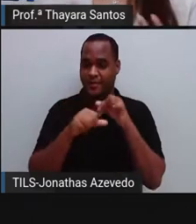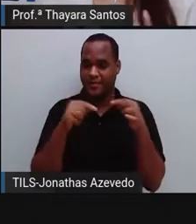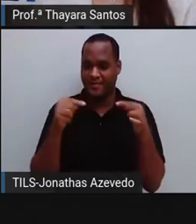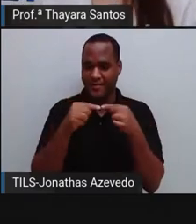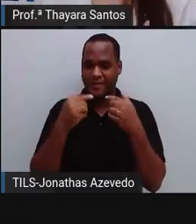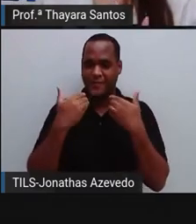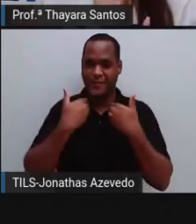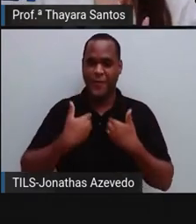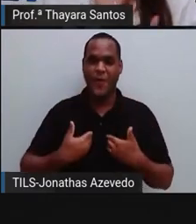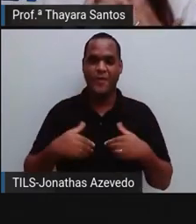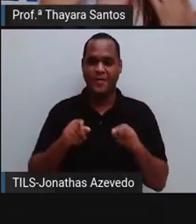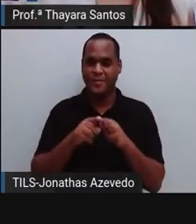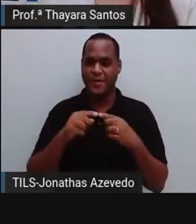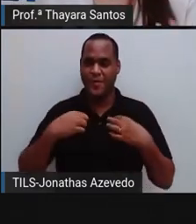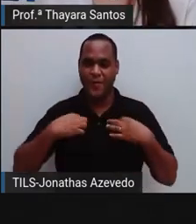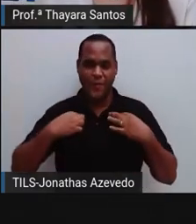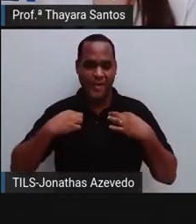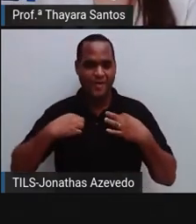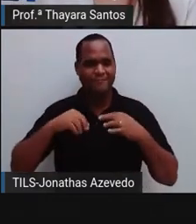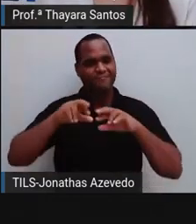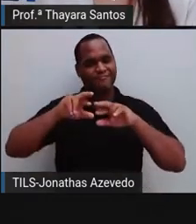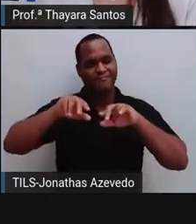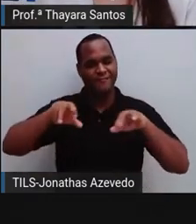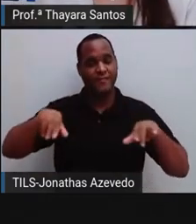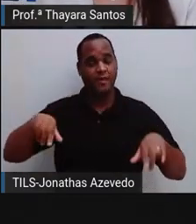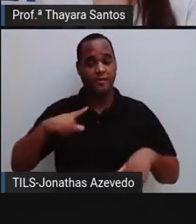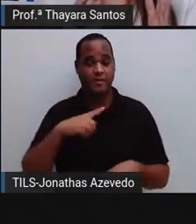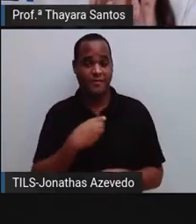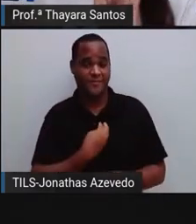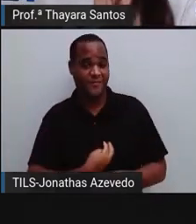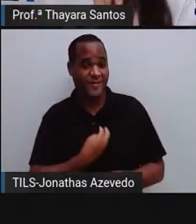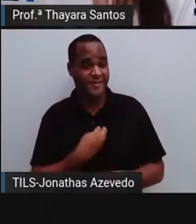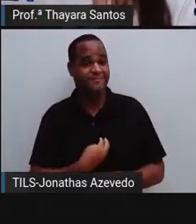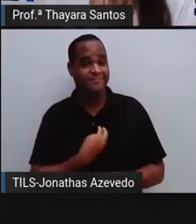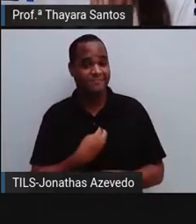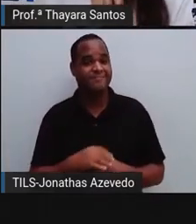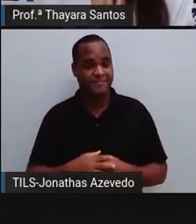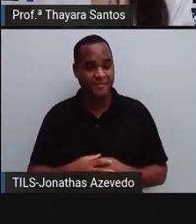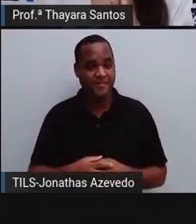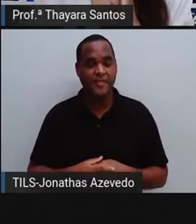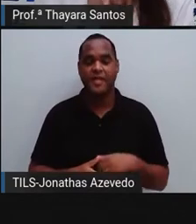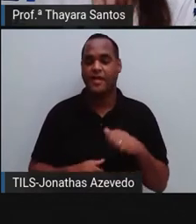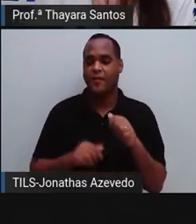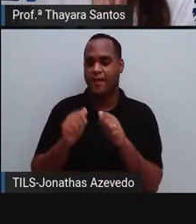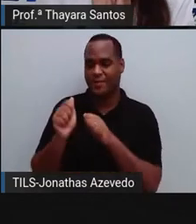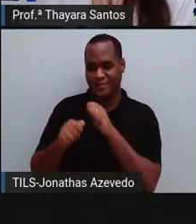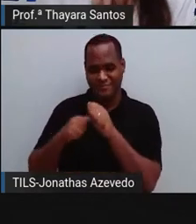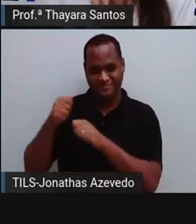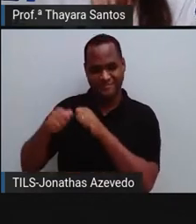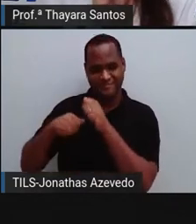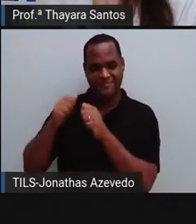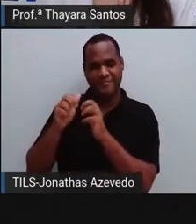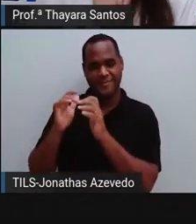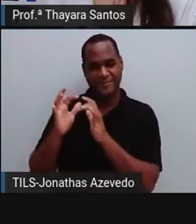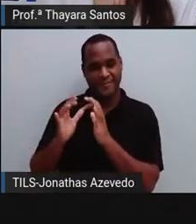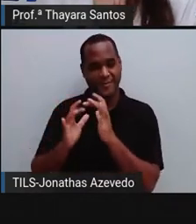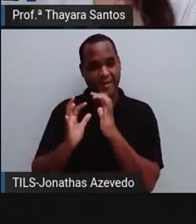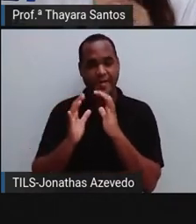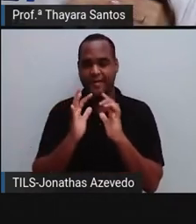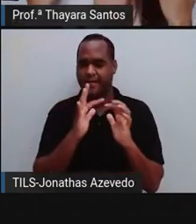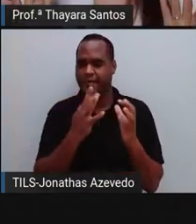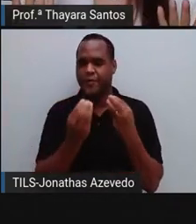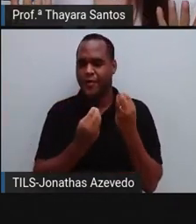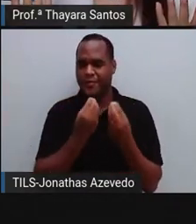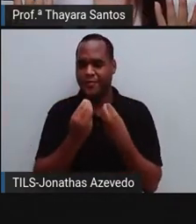o nosso corpo, formando a nossa roupa, formando toda a matéria que existe. Quanto mais esses átomos se agitam,